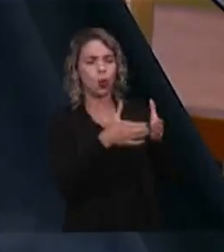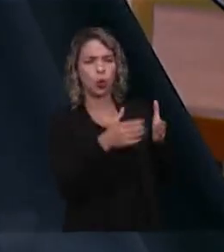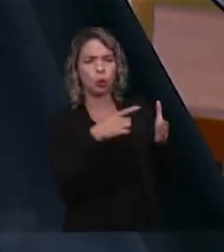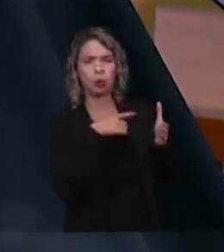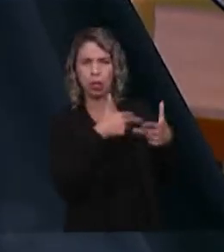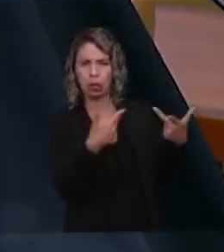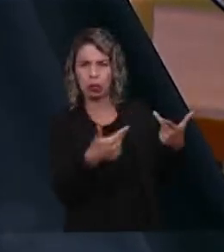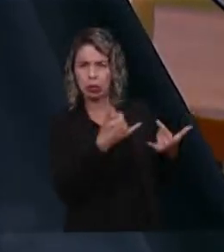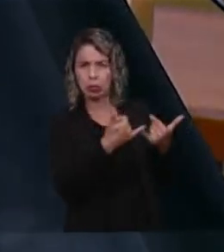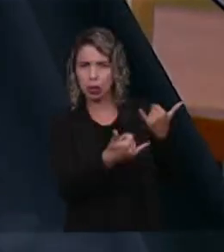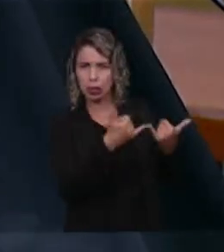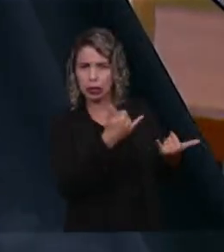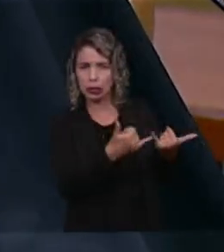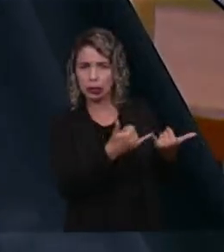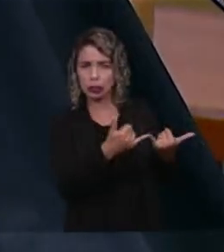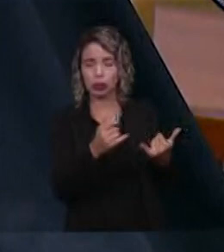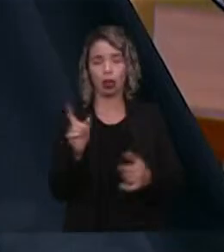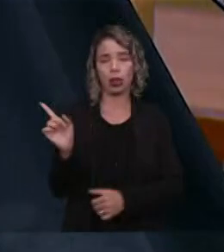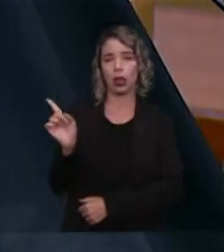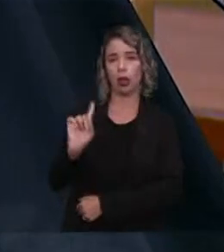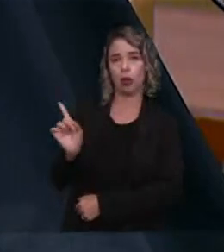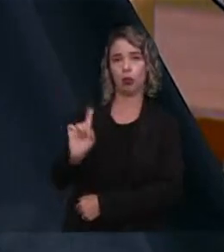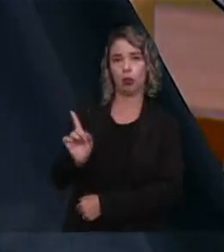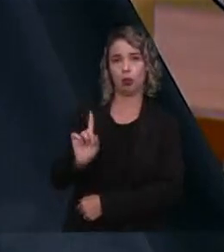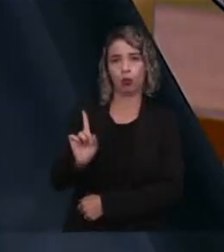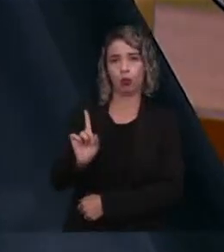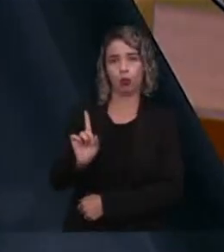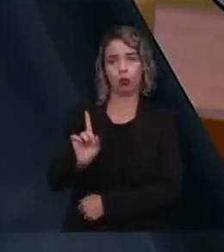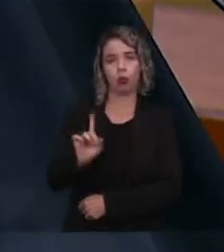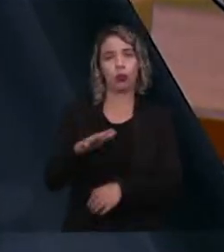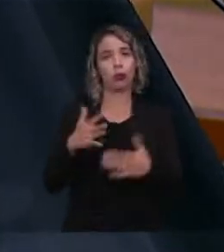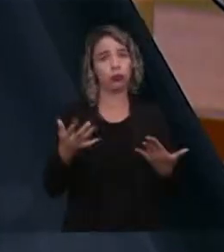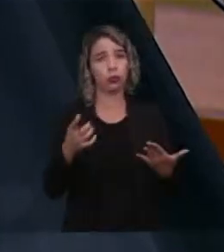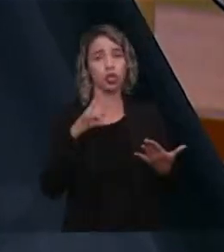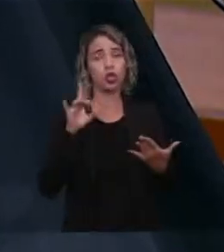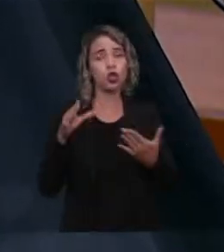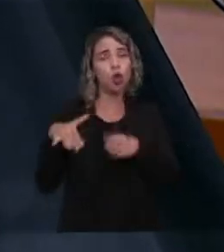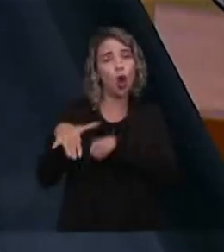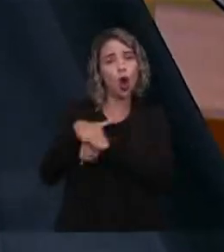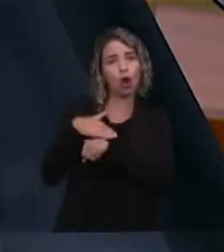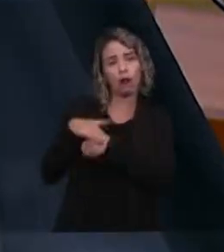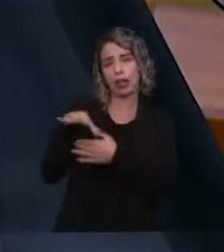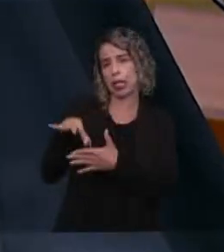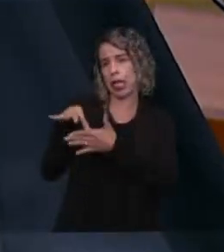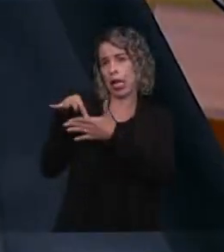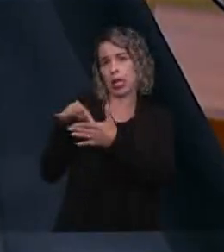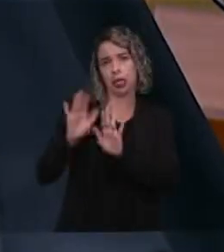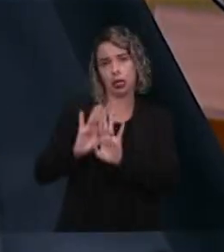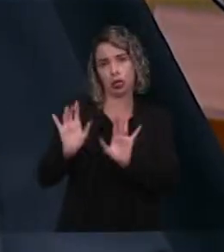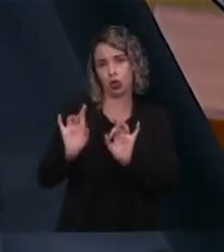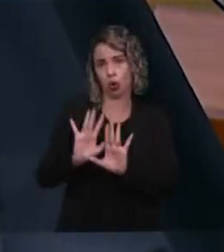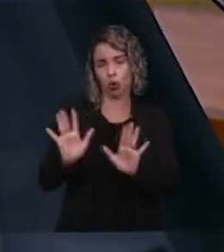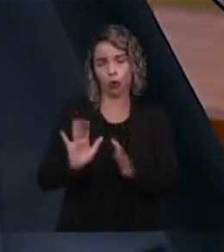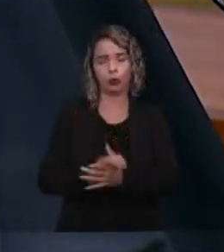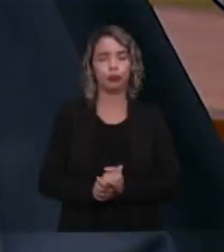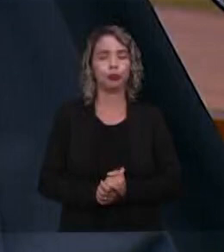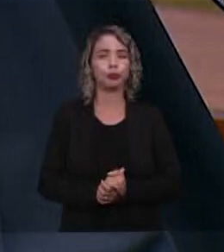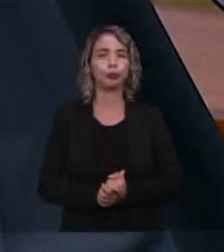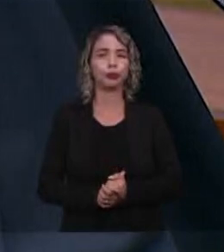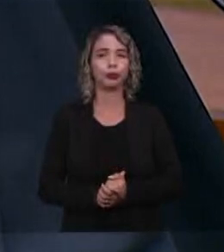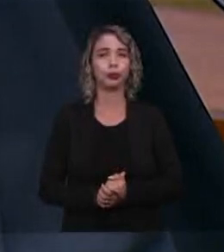Alguma coisa do gênero? Não. Réu, não. Informalmente, na conversa com o líder. Fecho aspas, volto